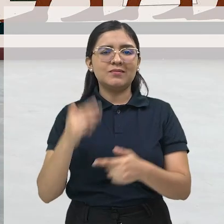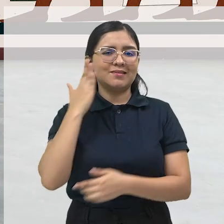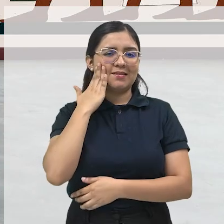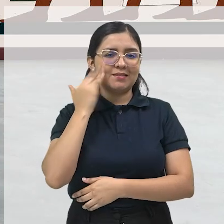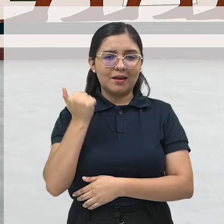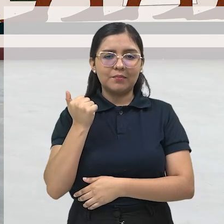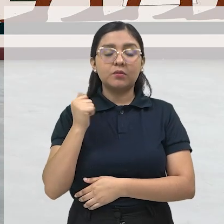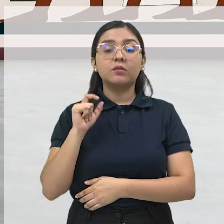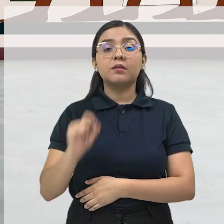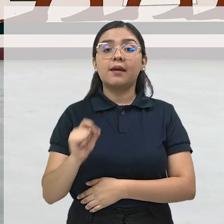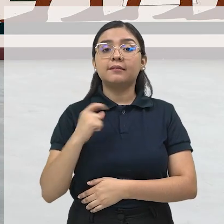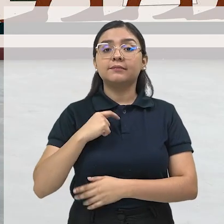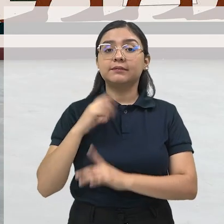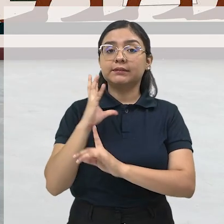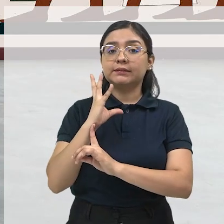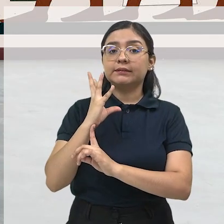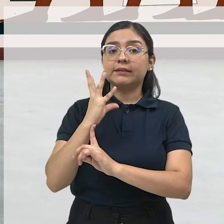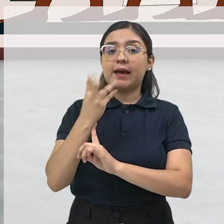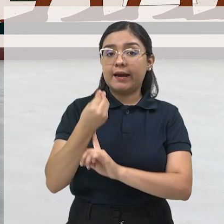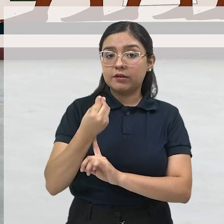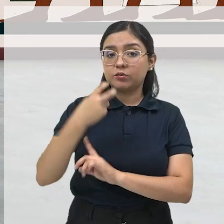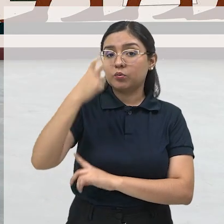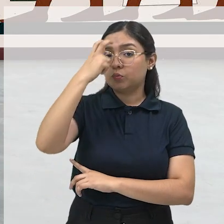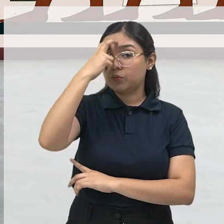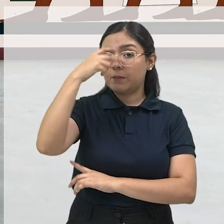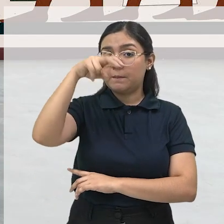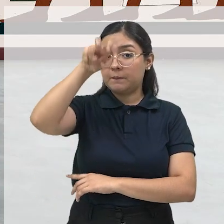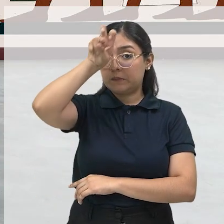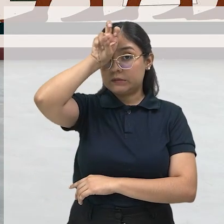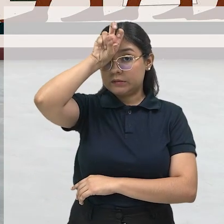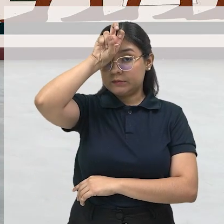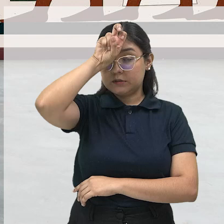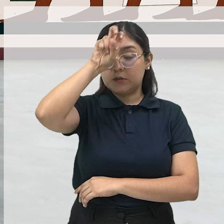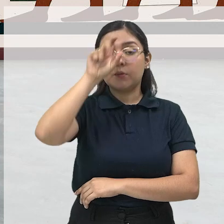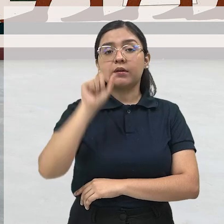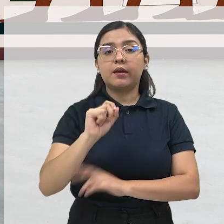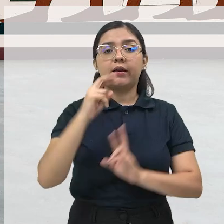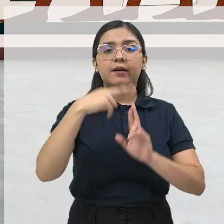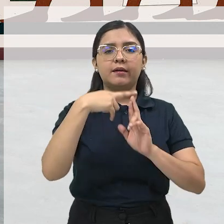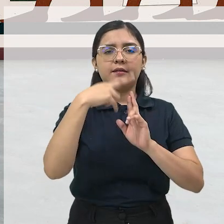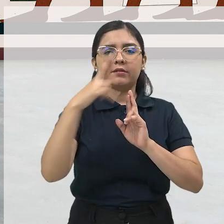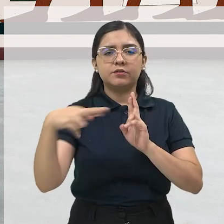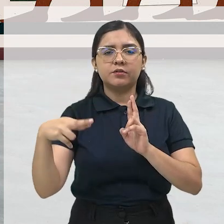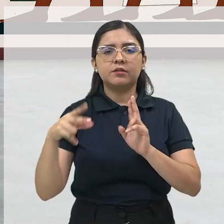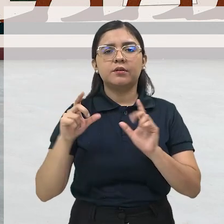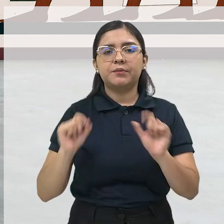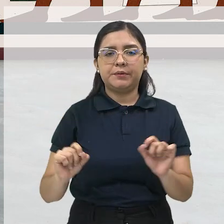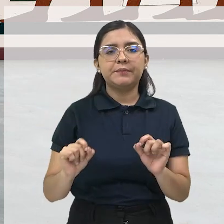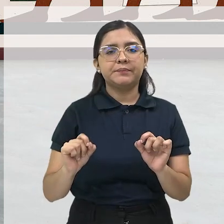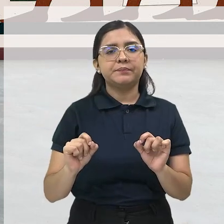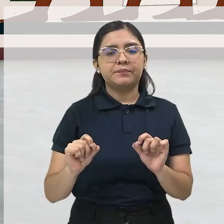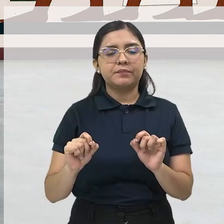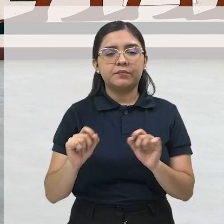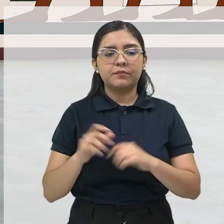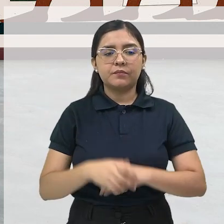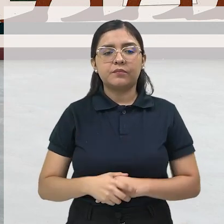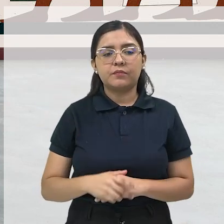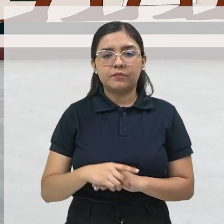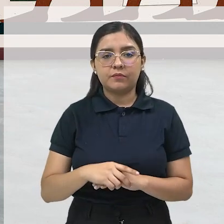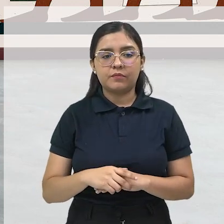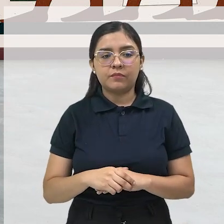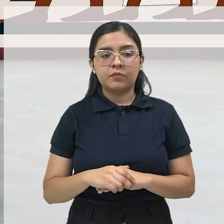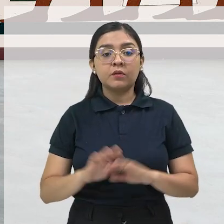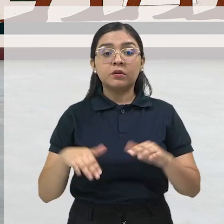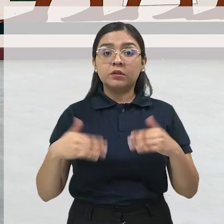sabe que na arte egípcia, na cultura egípcia, a religião ela direcionava, né, esse